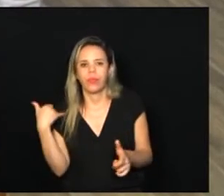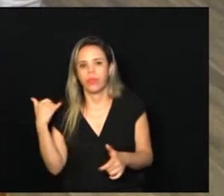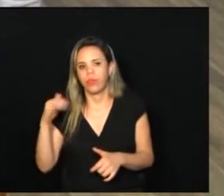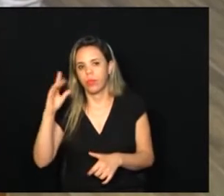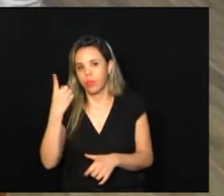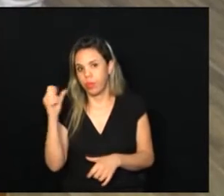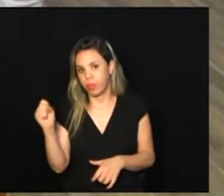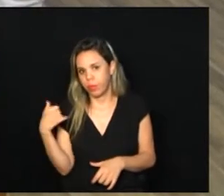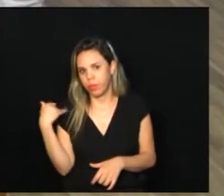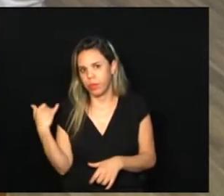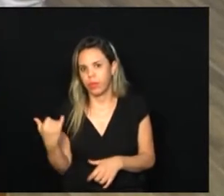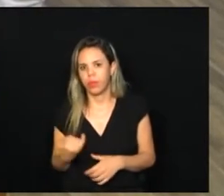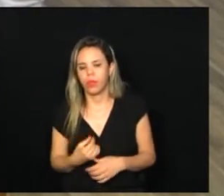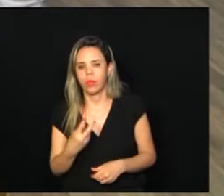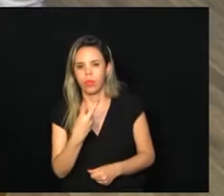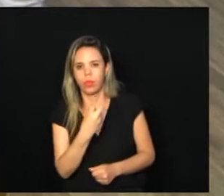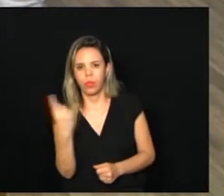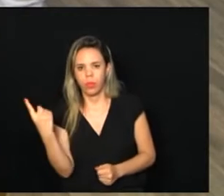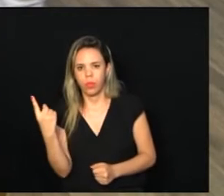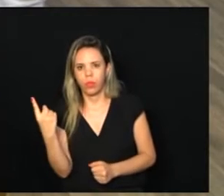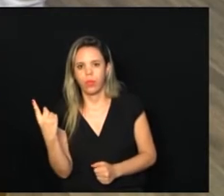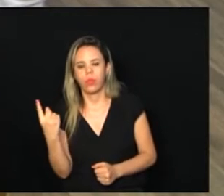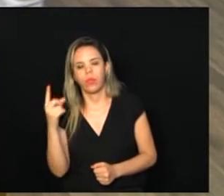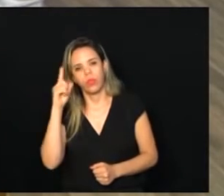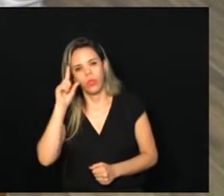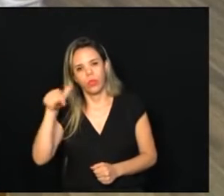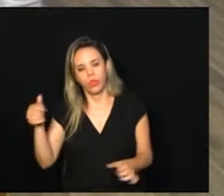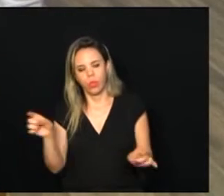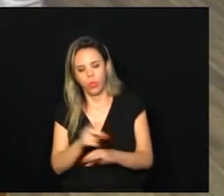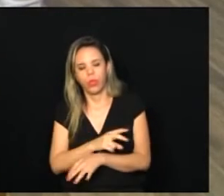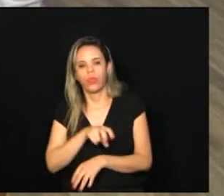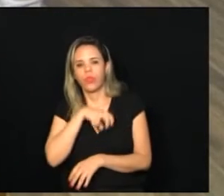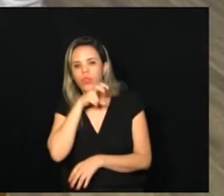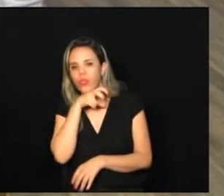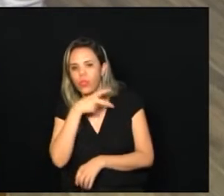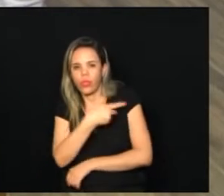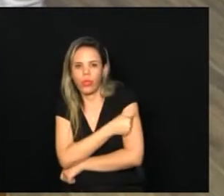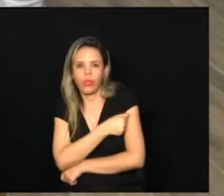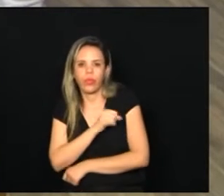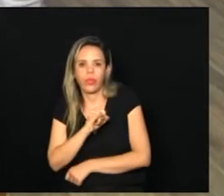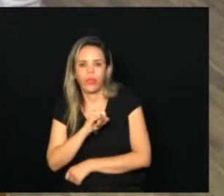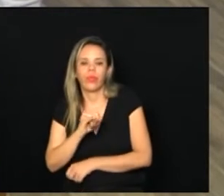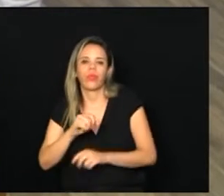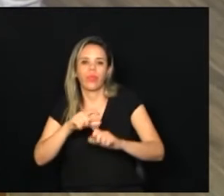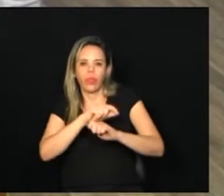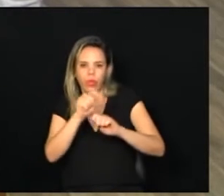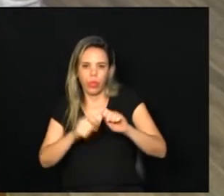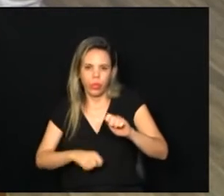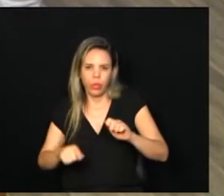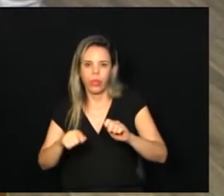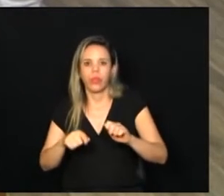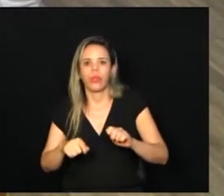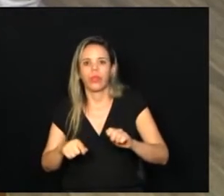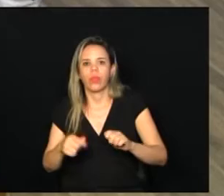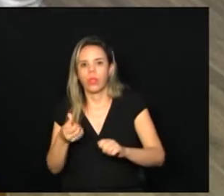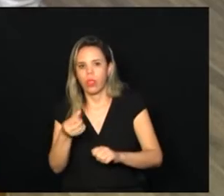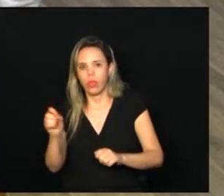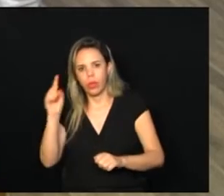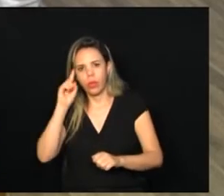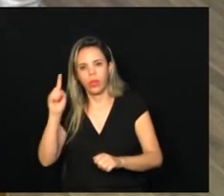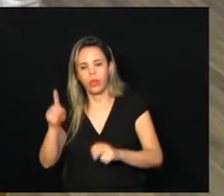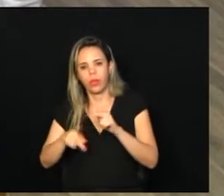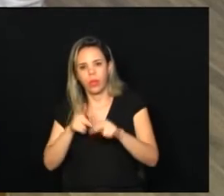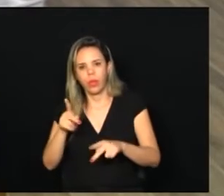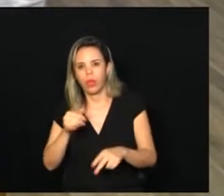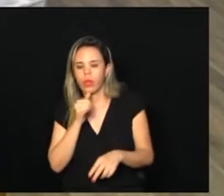18 anos a partir de 21 dias da Coronavac e, se for a AstraZeneca ou da Pfizer, 60 dias para as